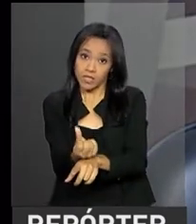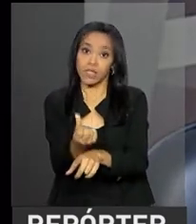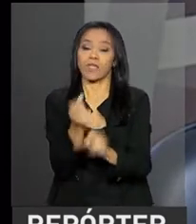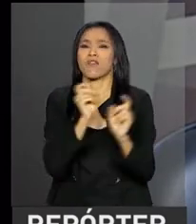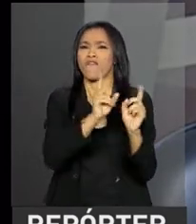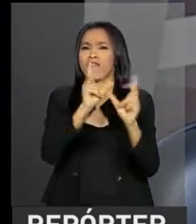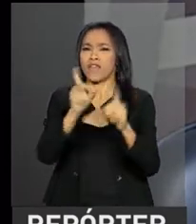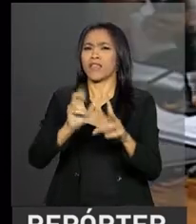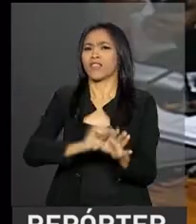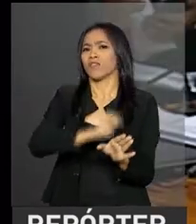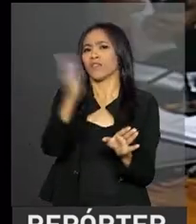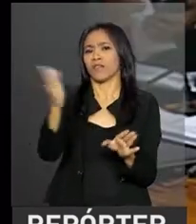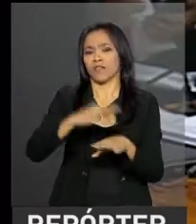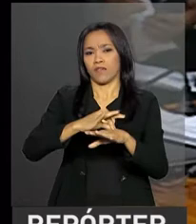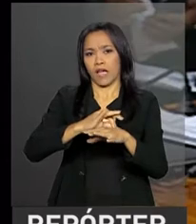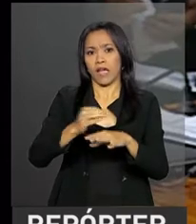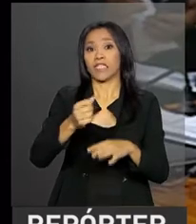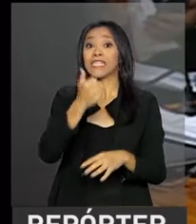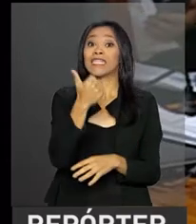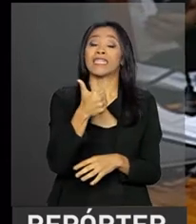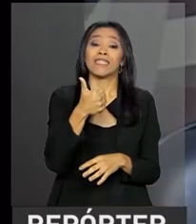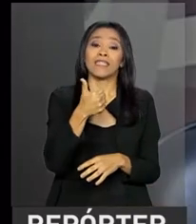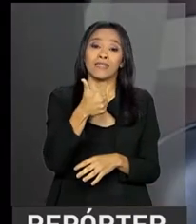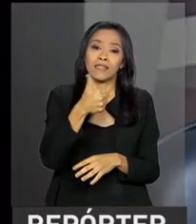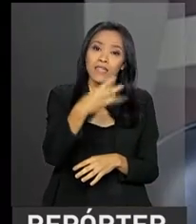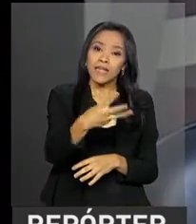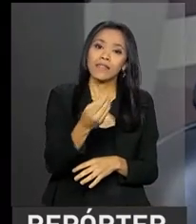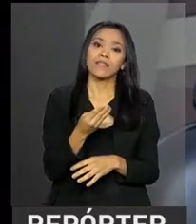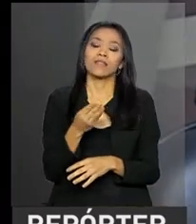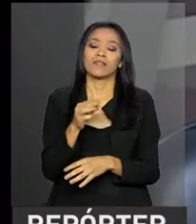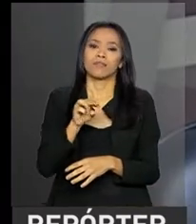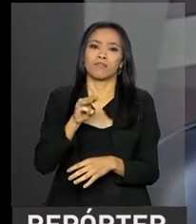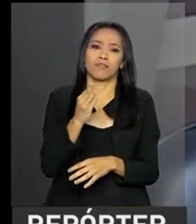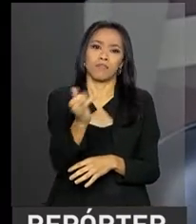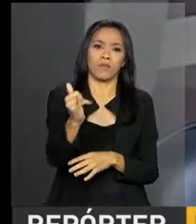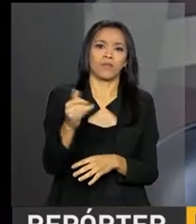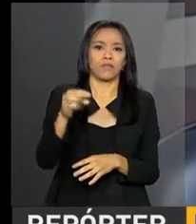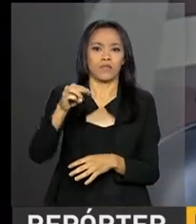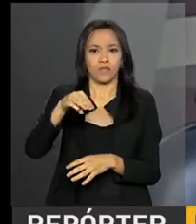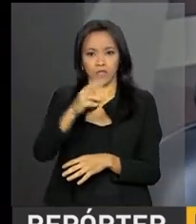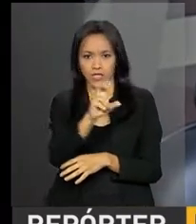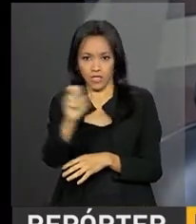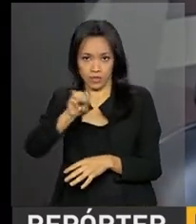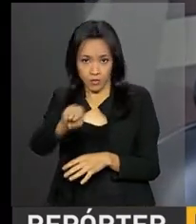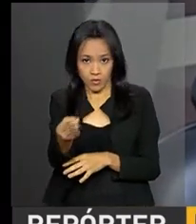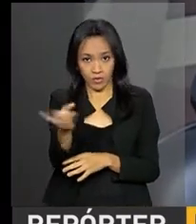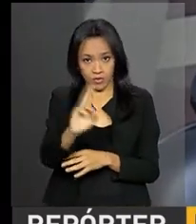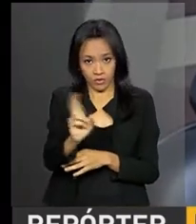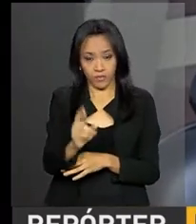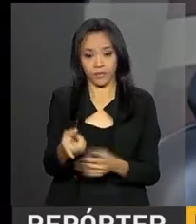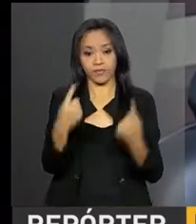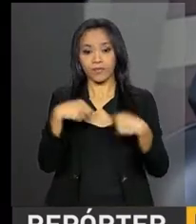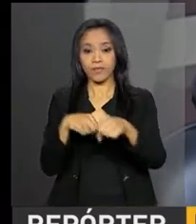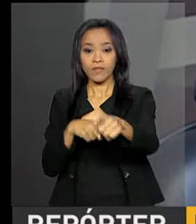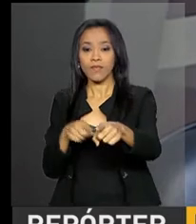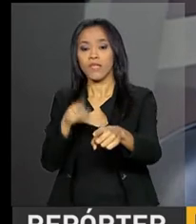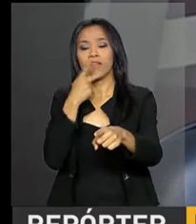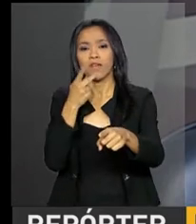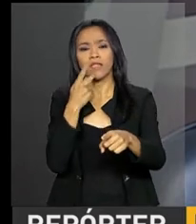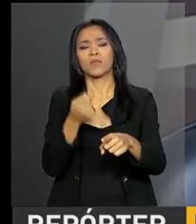país 13,5 bilhões de dólares. Dos 21 frigoríficos investigados, que estão hoje